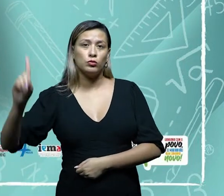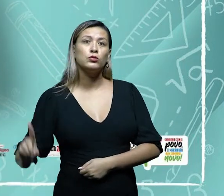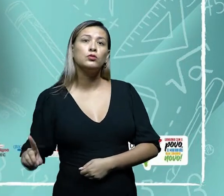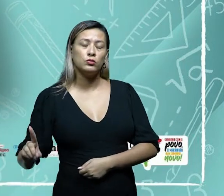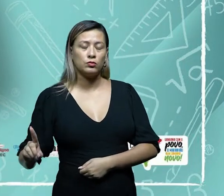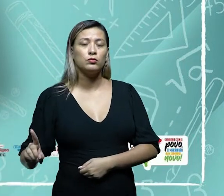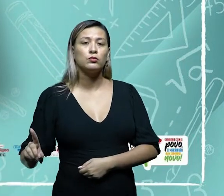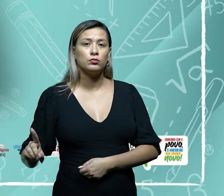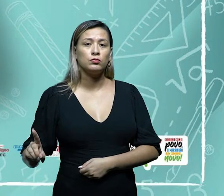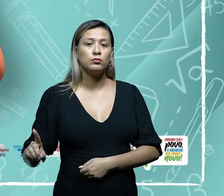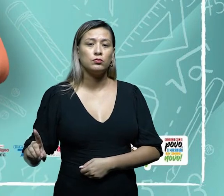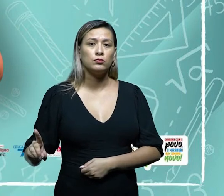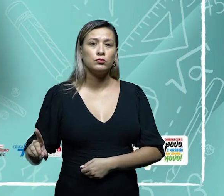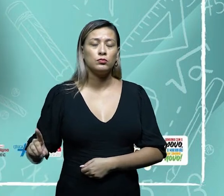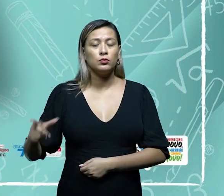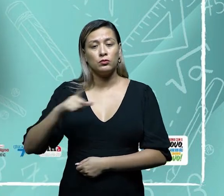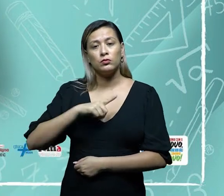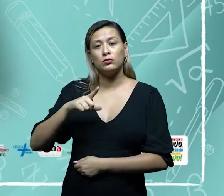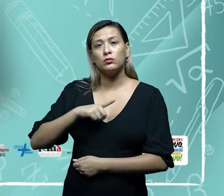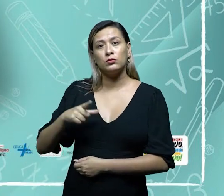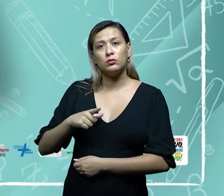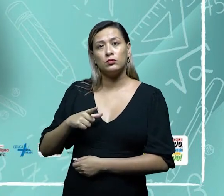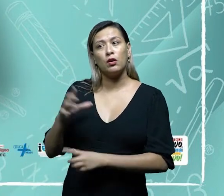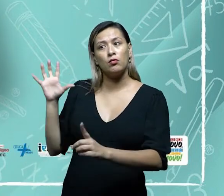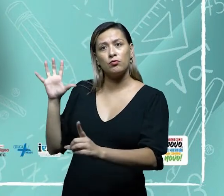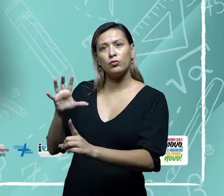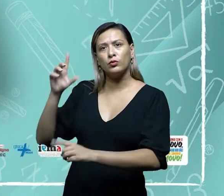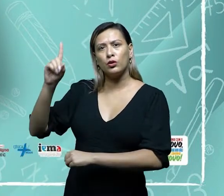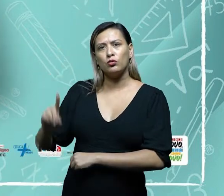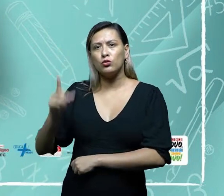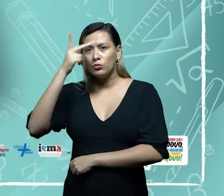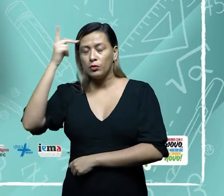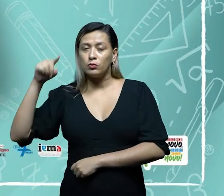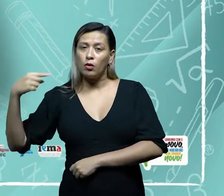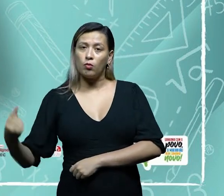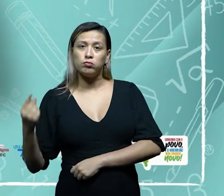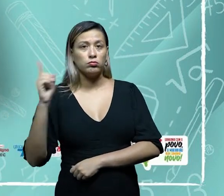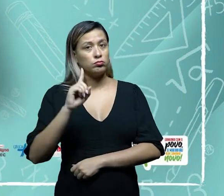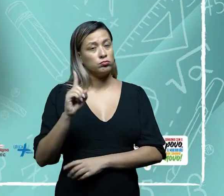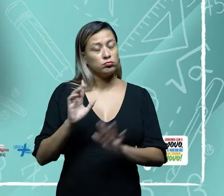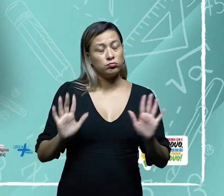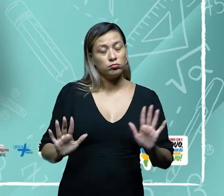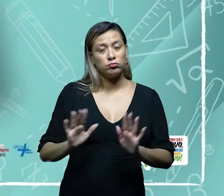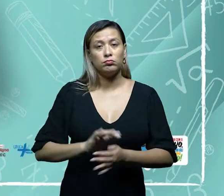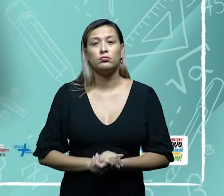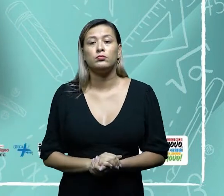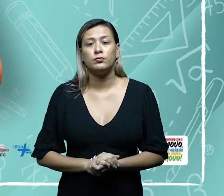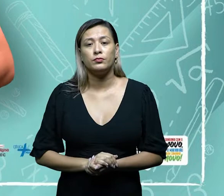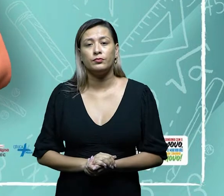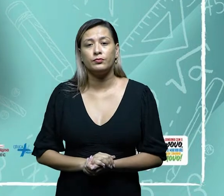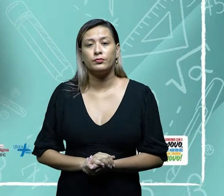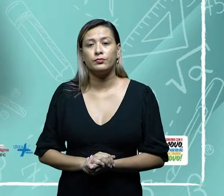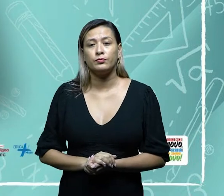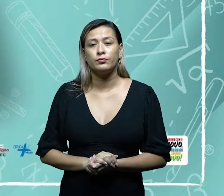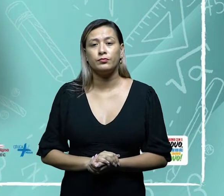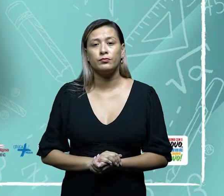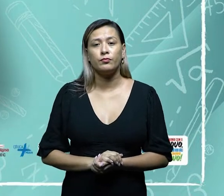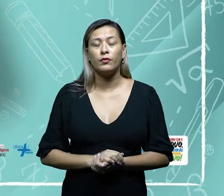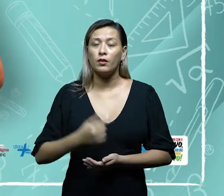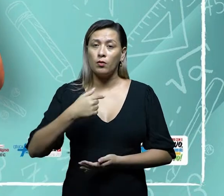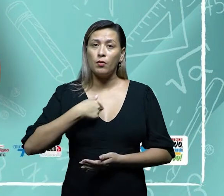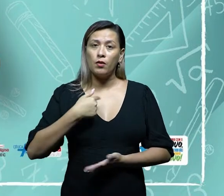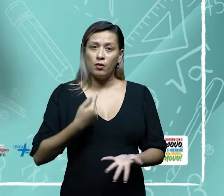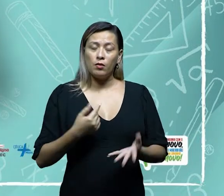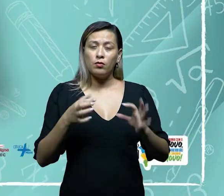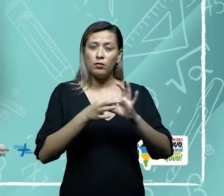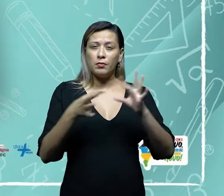direito infringido, né? Não se admite, de fato, né, que a expressão, que essa minha liberdade de expressão,